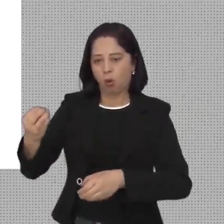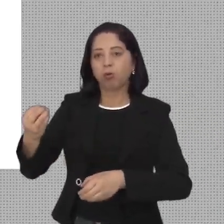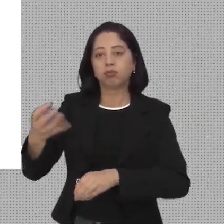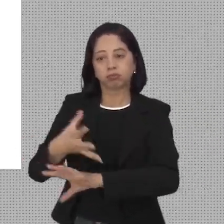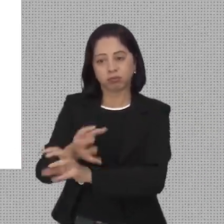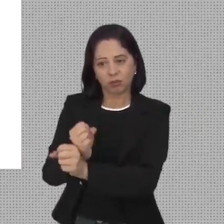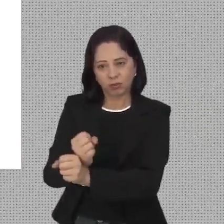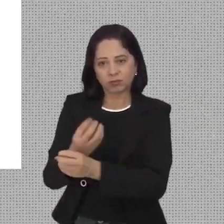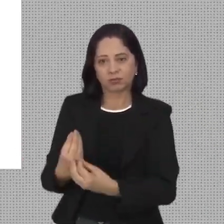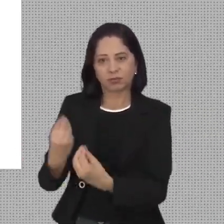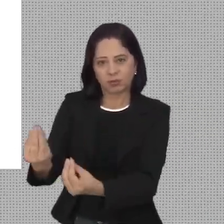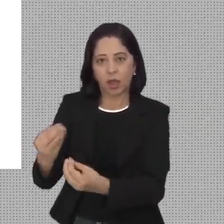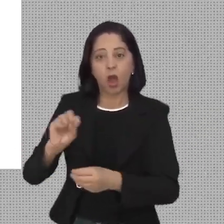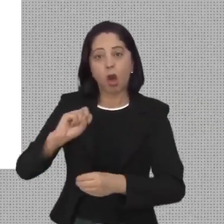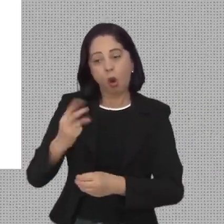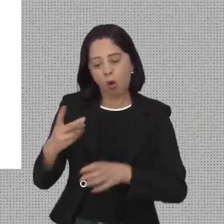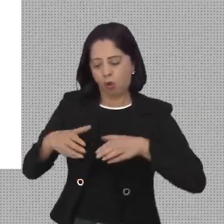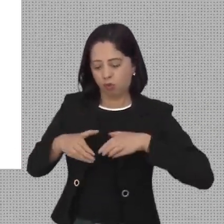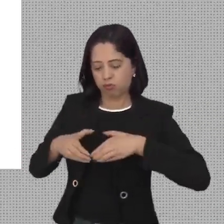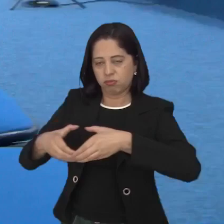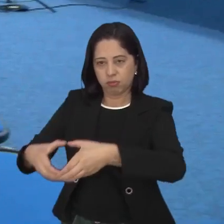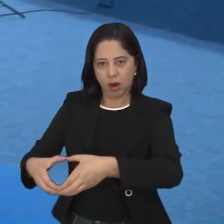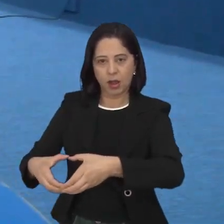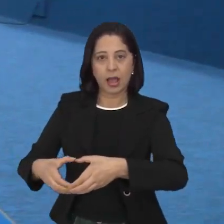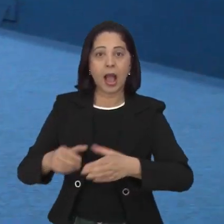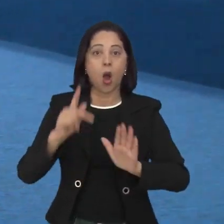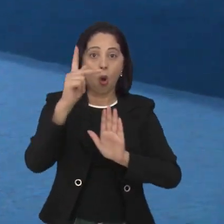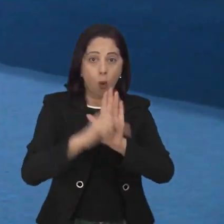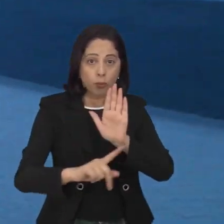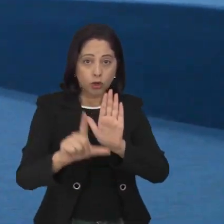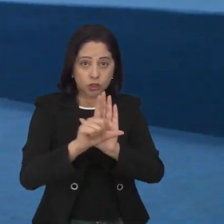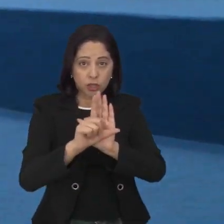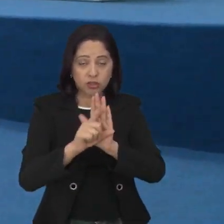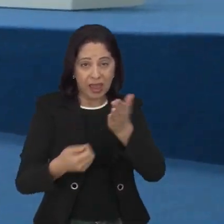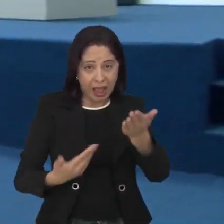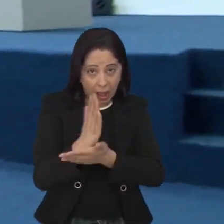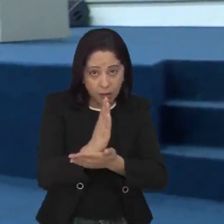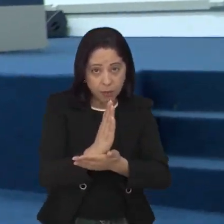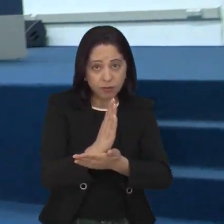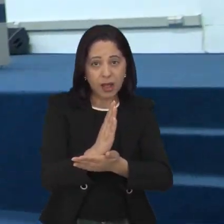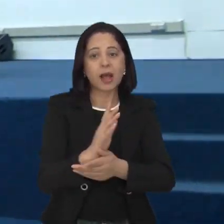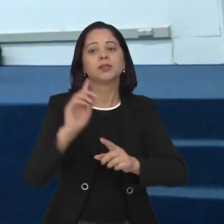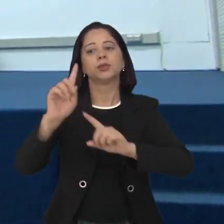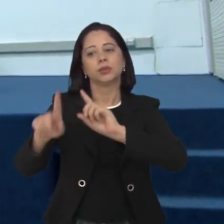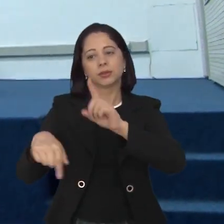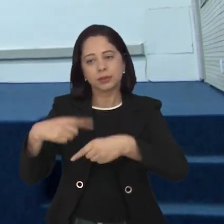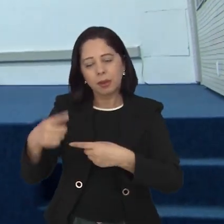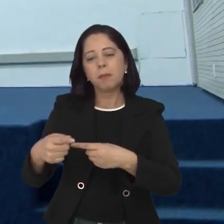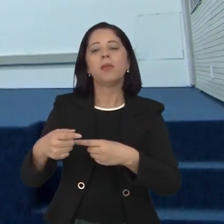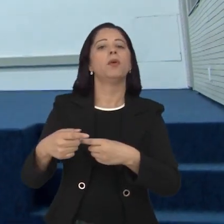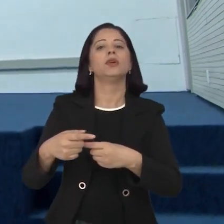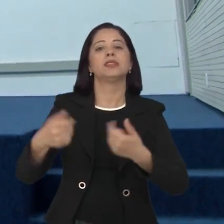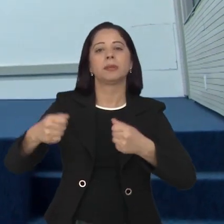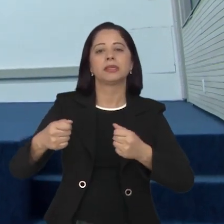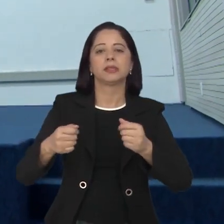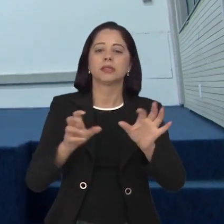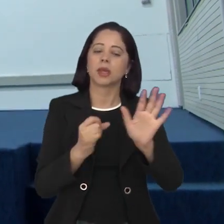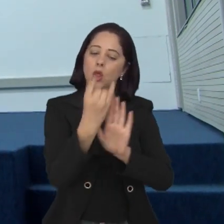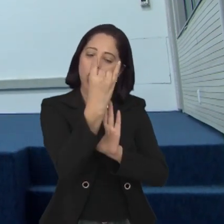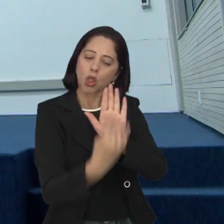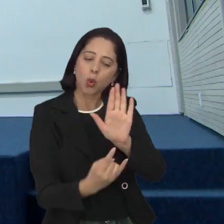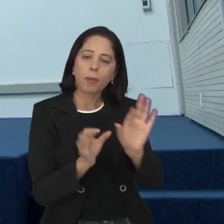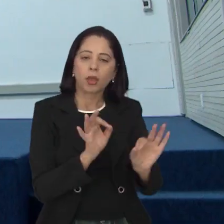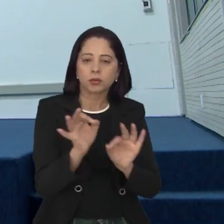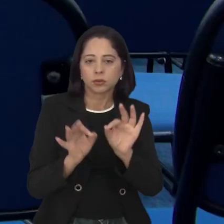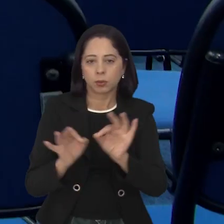e vem acompanhado de um histórico do homenageado assim que o projeto é aprovado o vereador indica a realização da solene por meio de